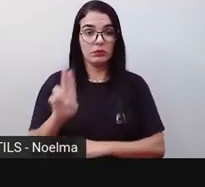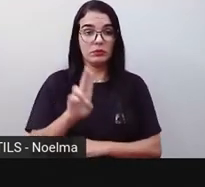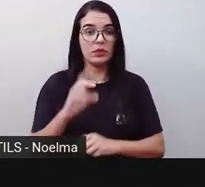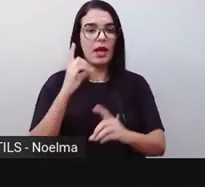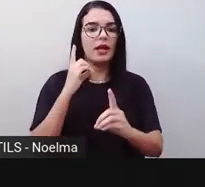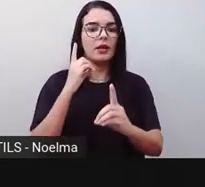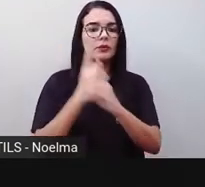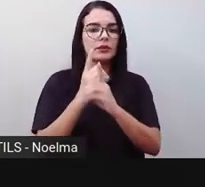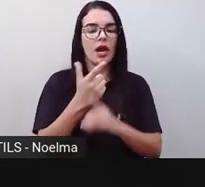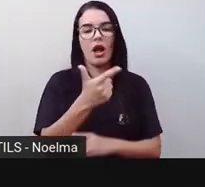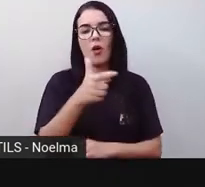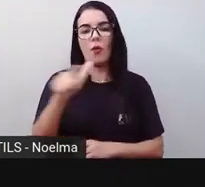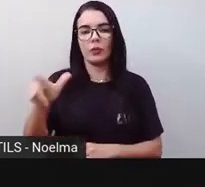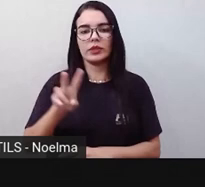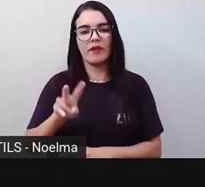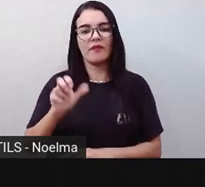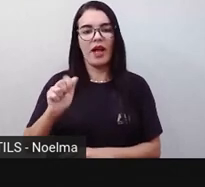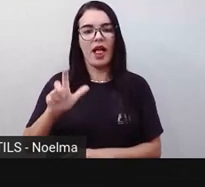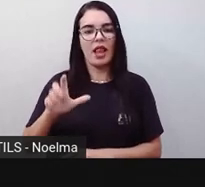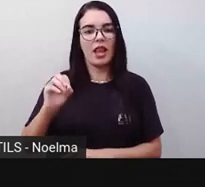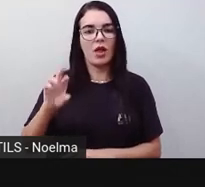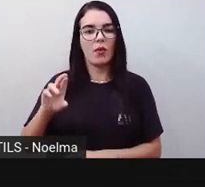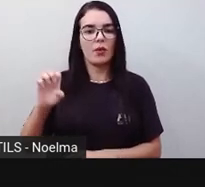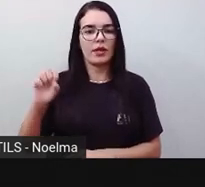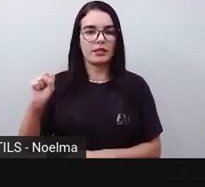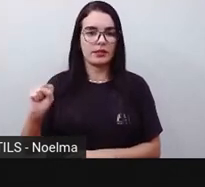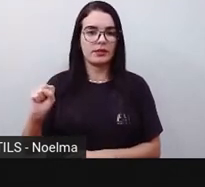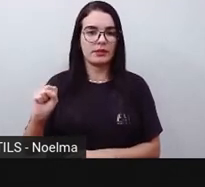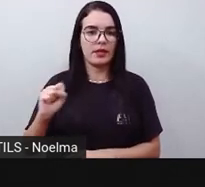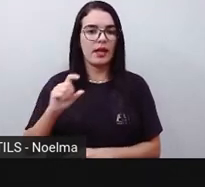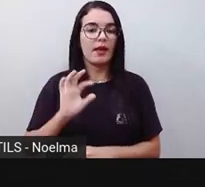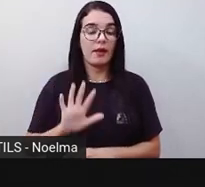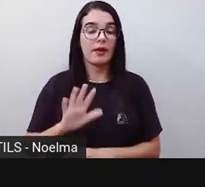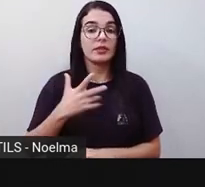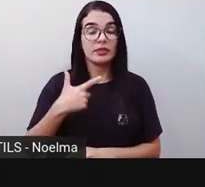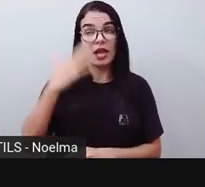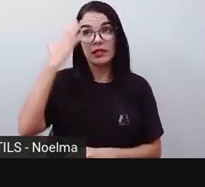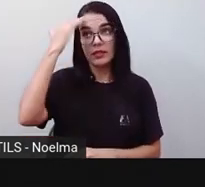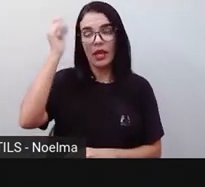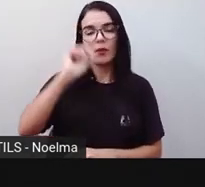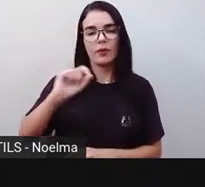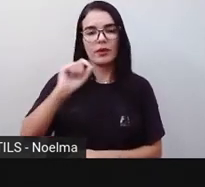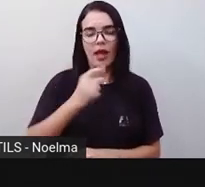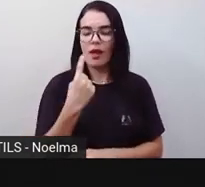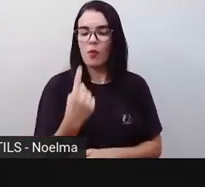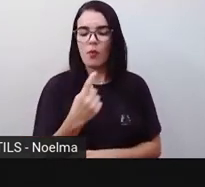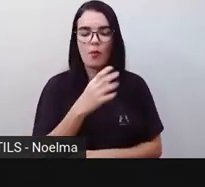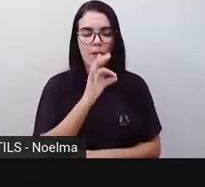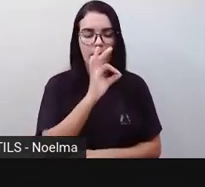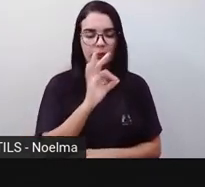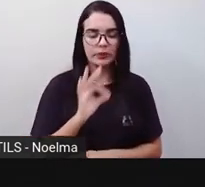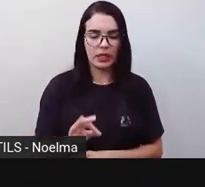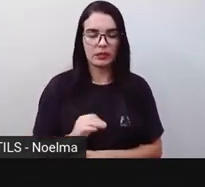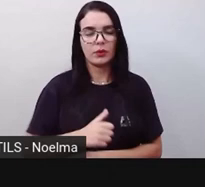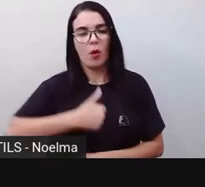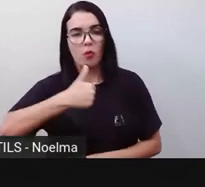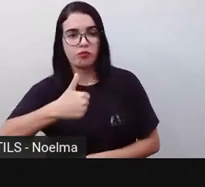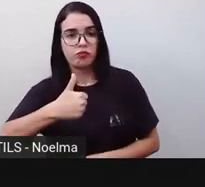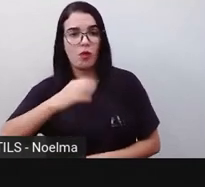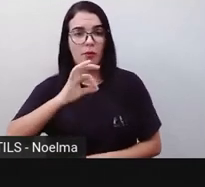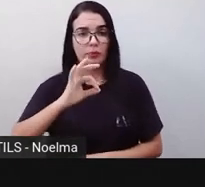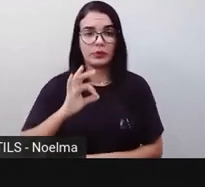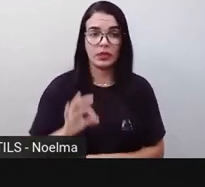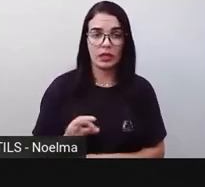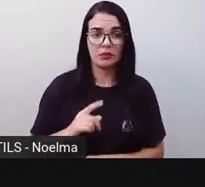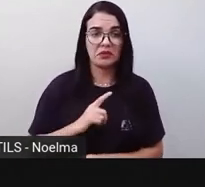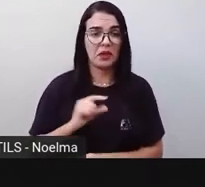encontrar outros valores de porcentagem. Já que eu já sei quanto vale cada 1%. Por